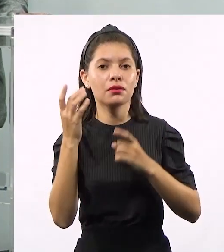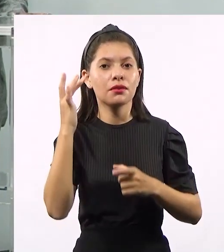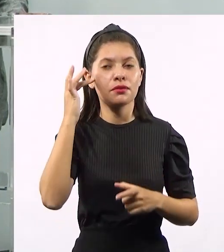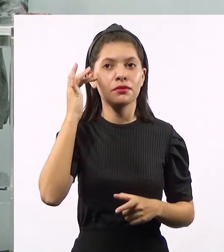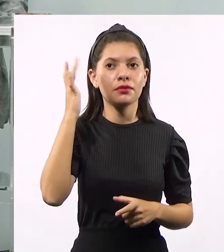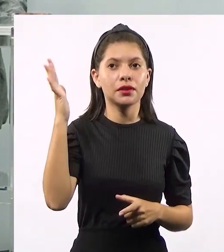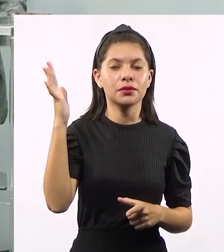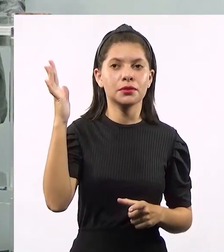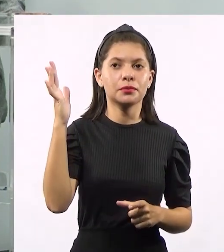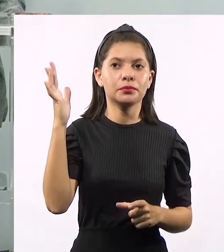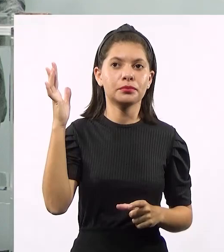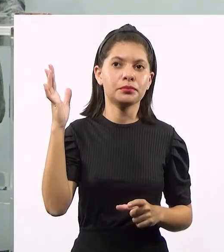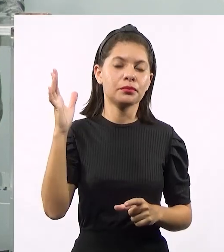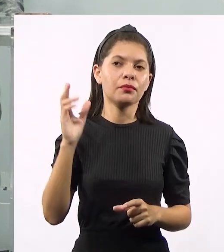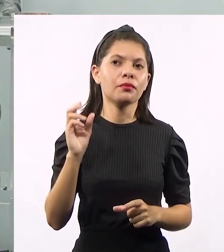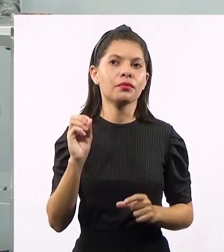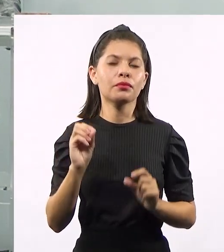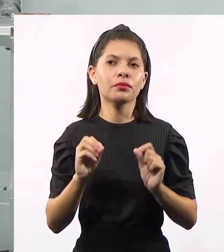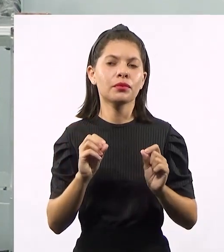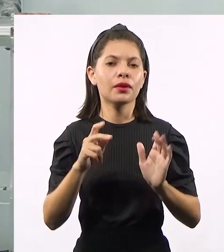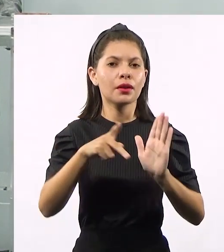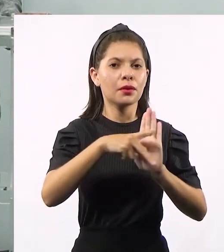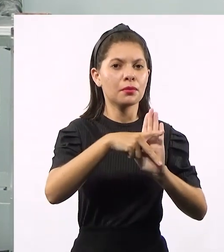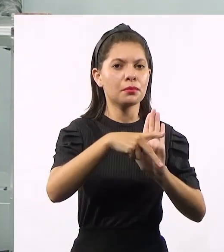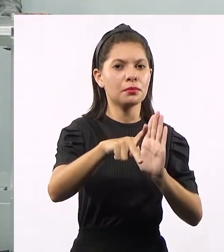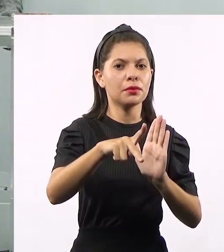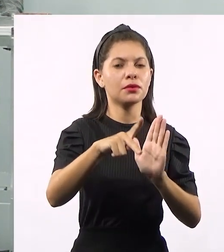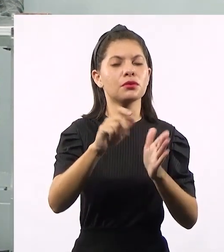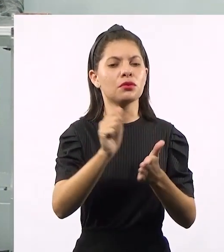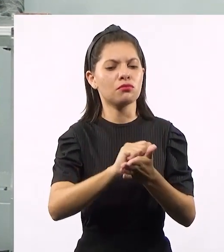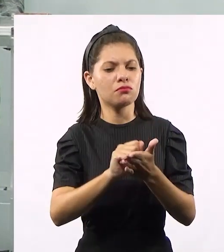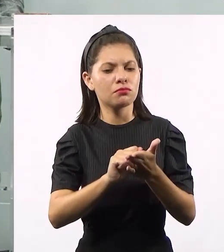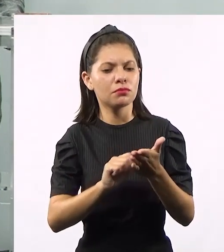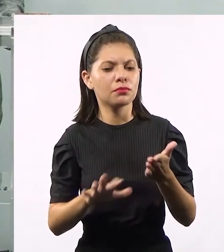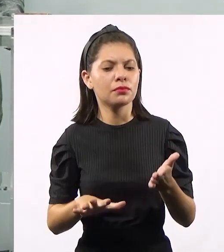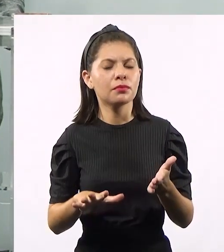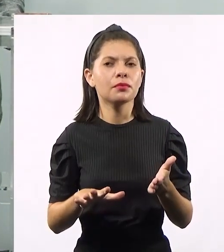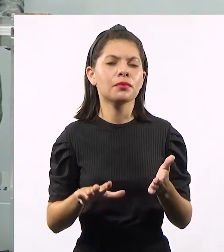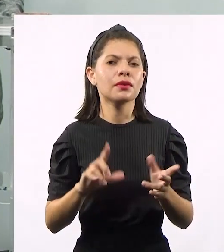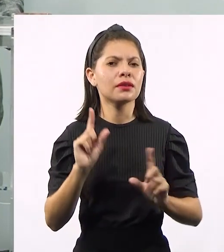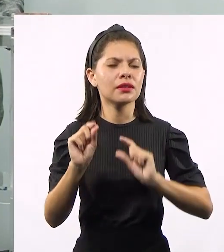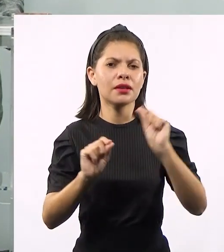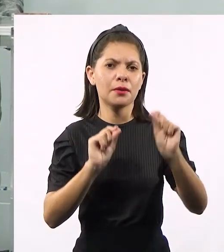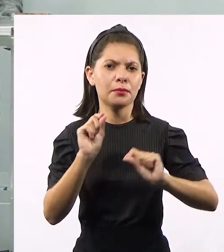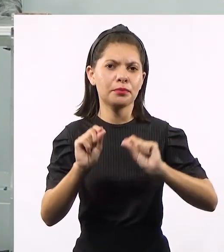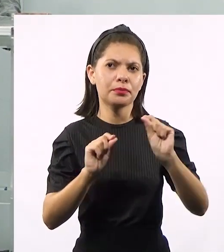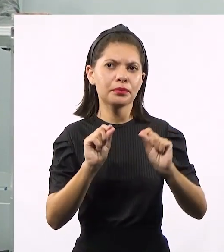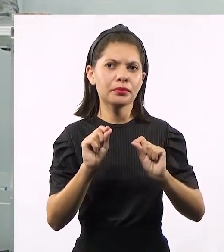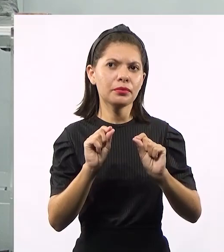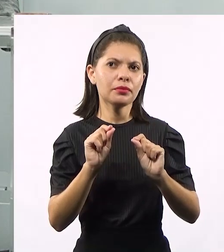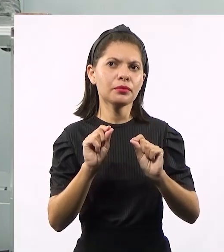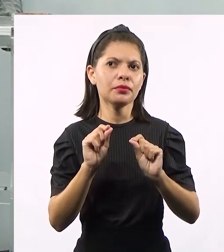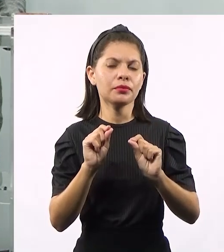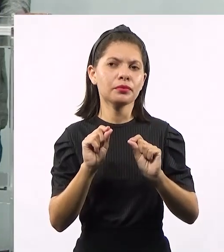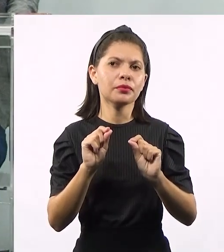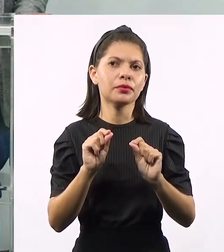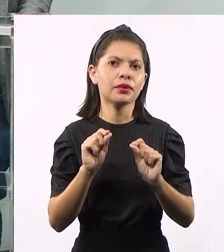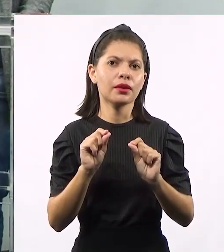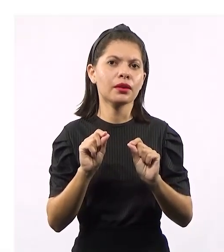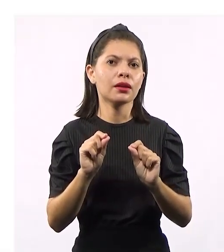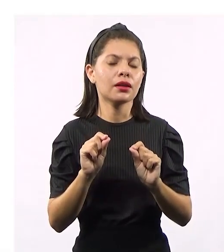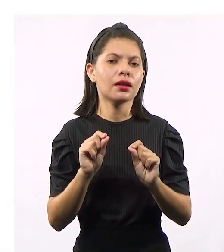não identifique a quem foi preenchido aquele questionário. E, de certa forma, respalda a privacidade de quem está respondendo o